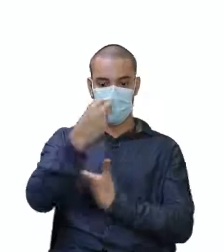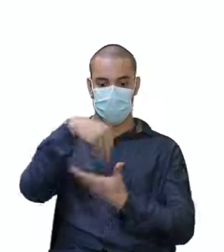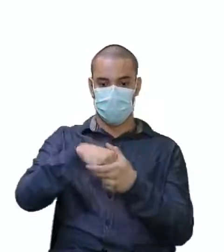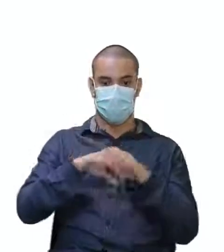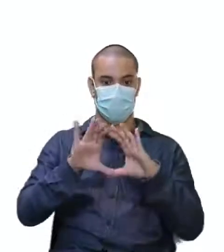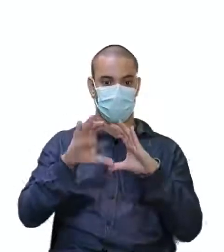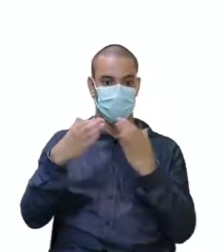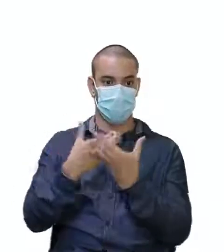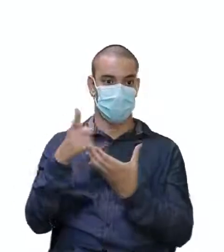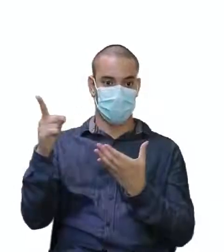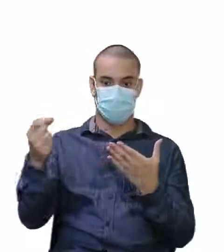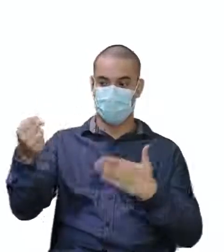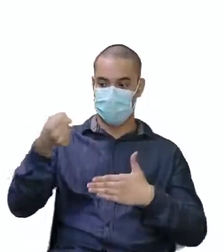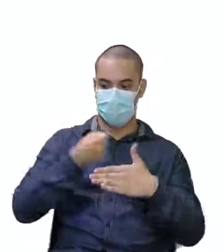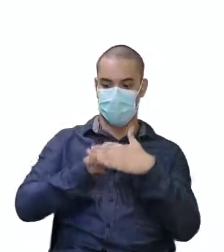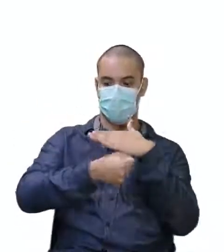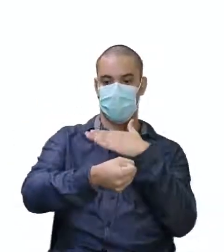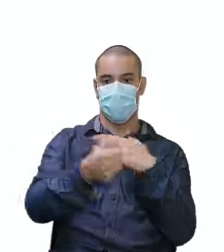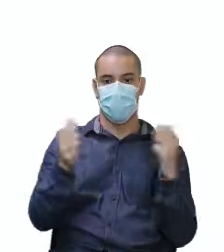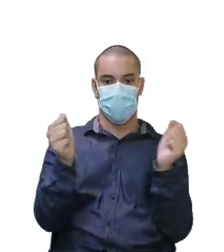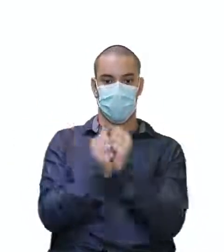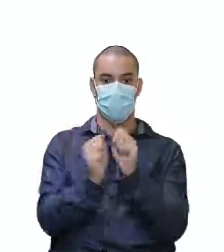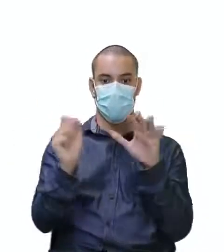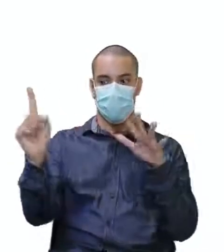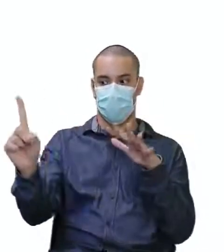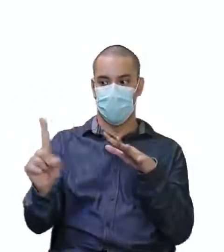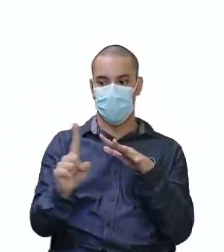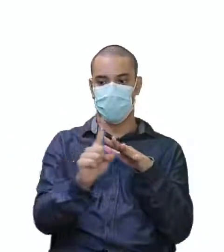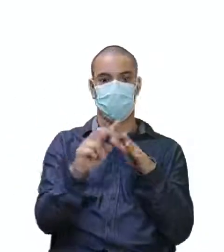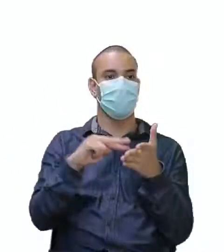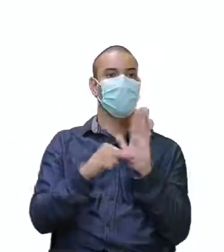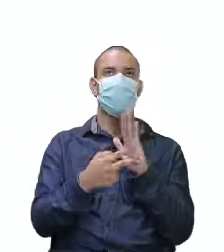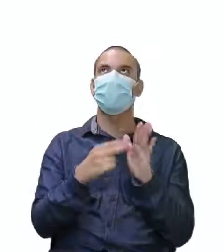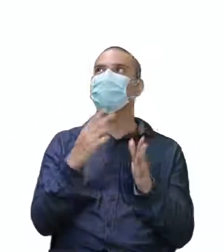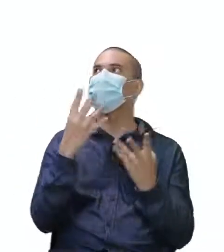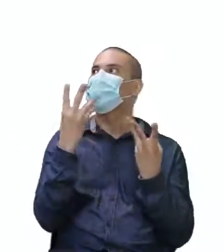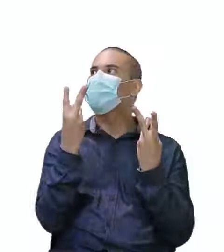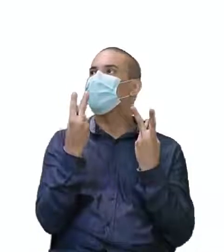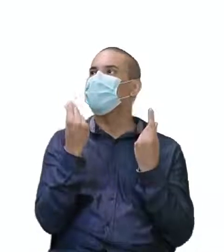comunidade onde ela está inserida. A famosa